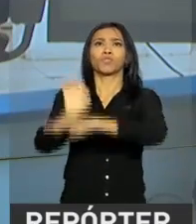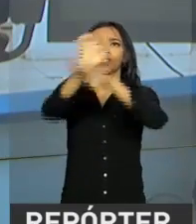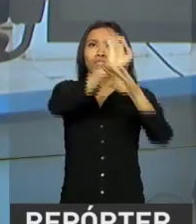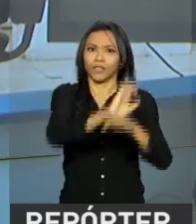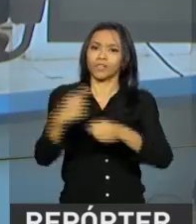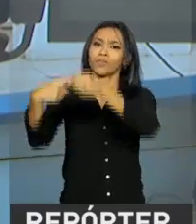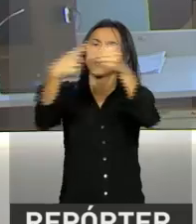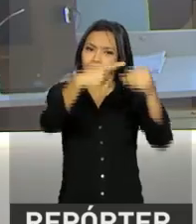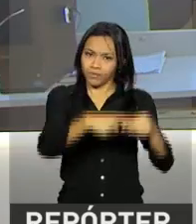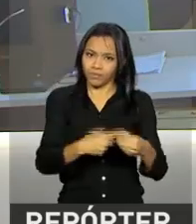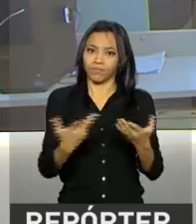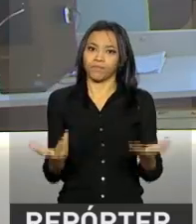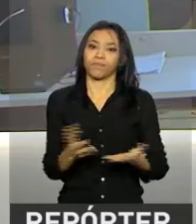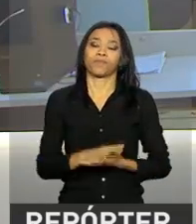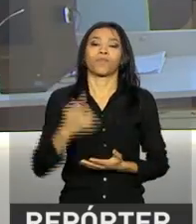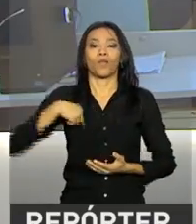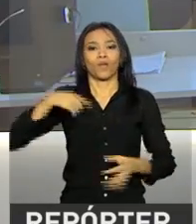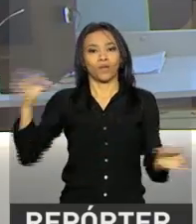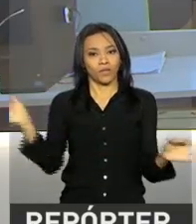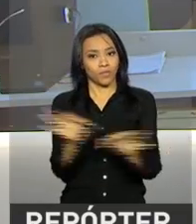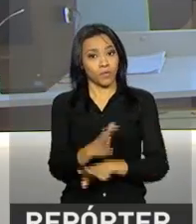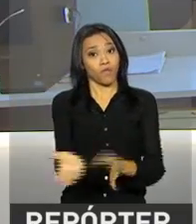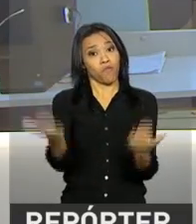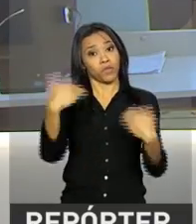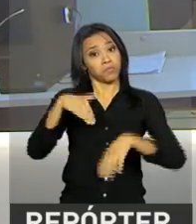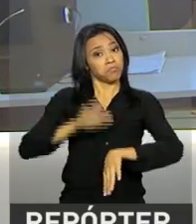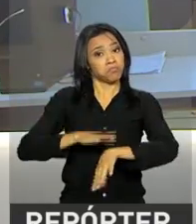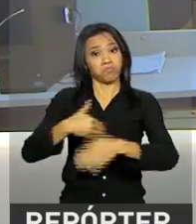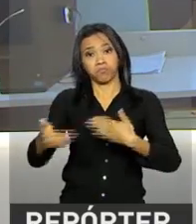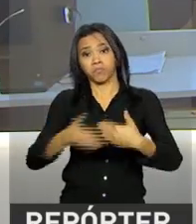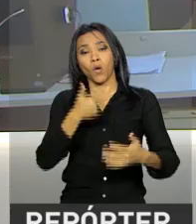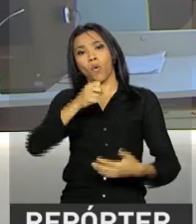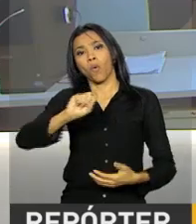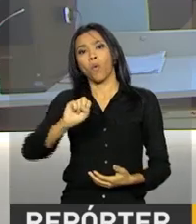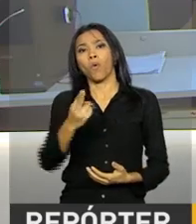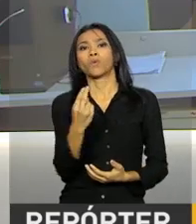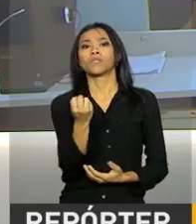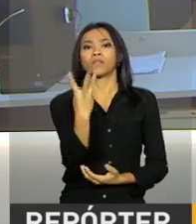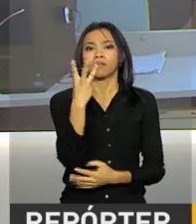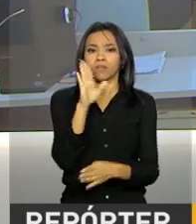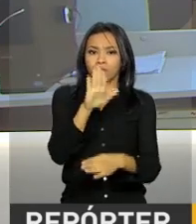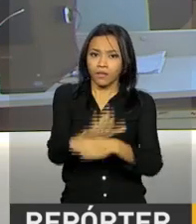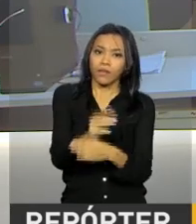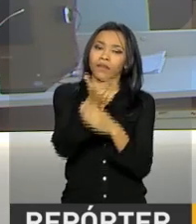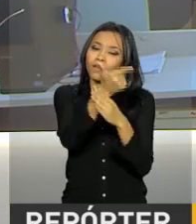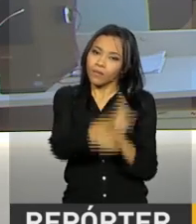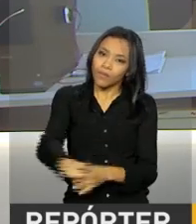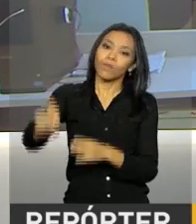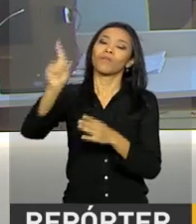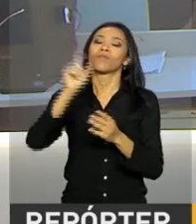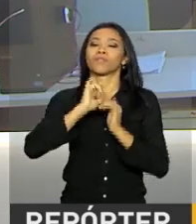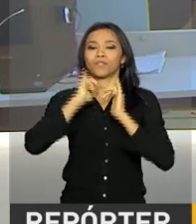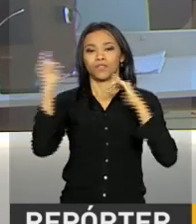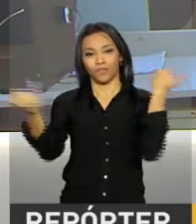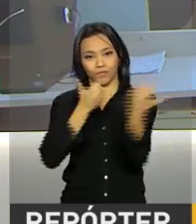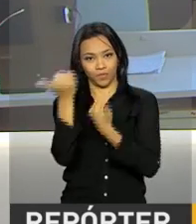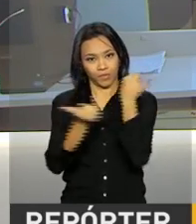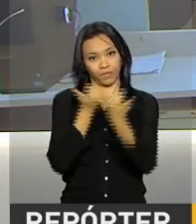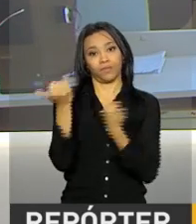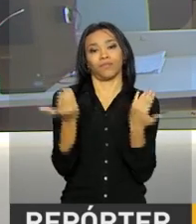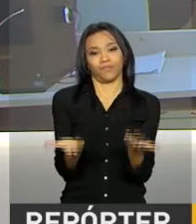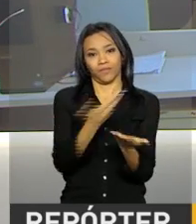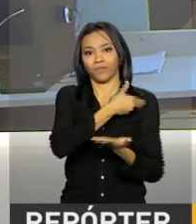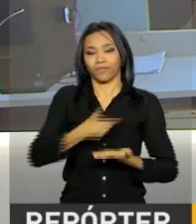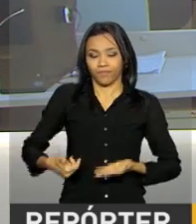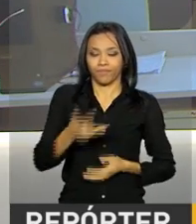e municípios nós ficamos por aqui voltamos a qualquer momento ou às 3 da tarde na próxima edição do repórter NBR e com as